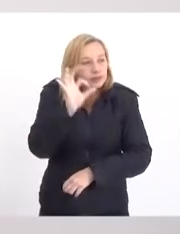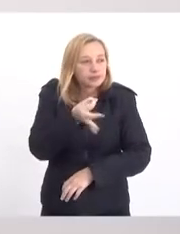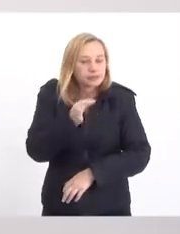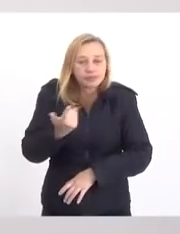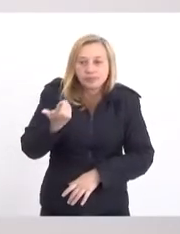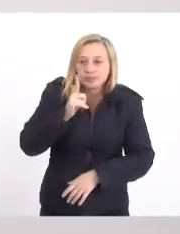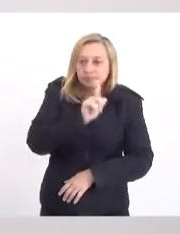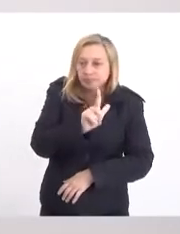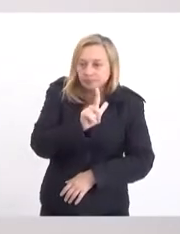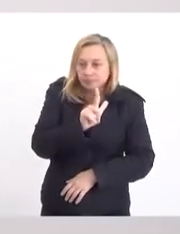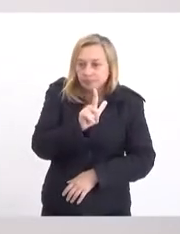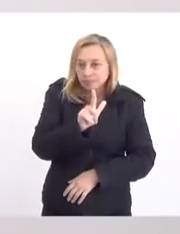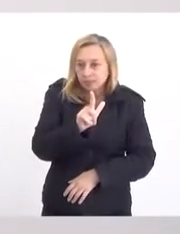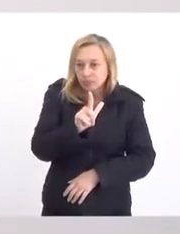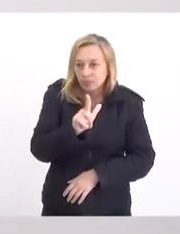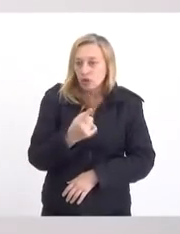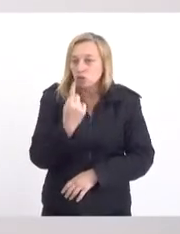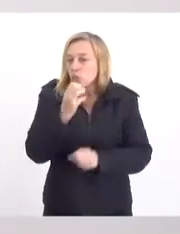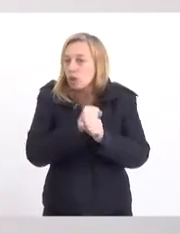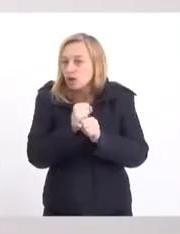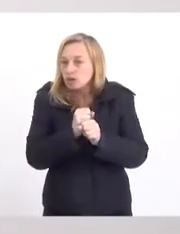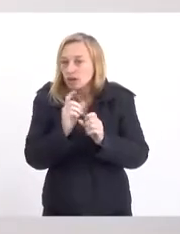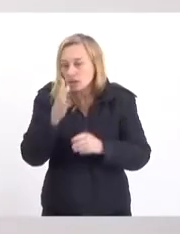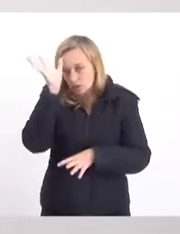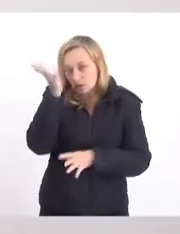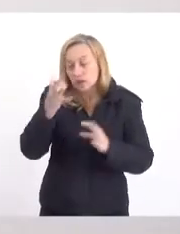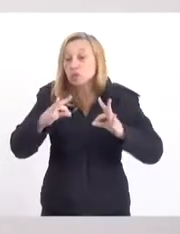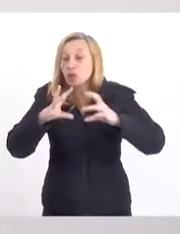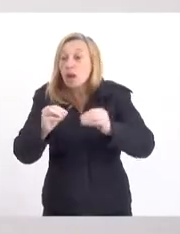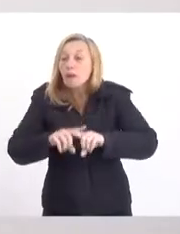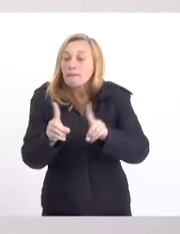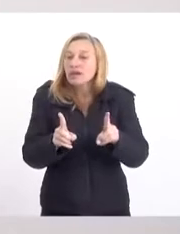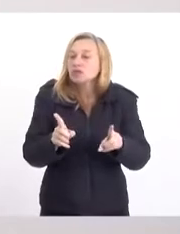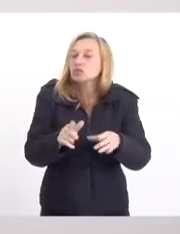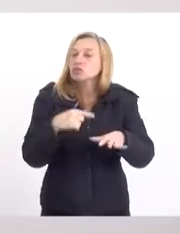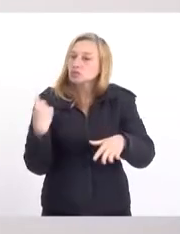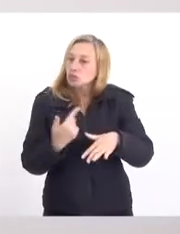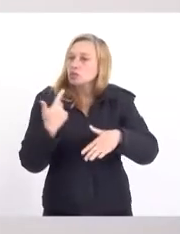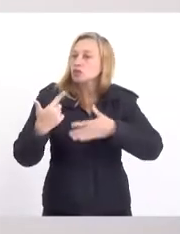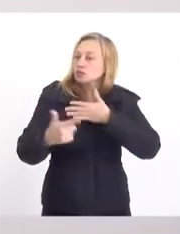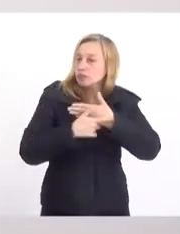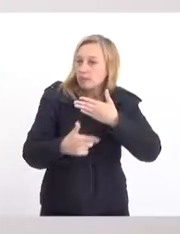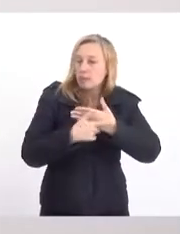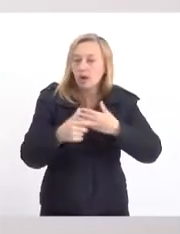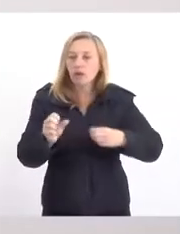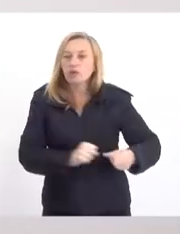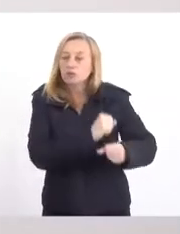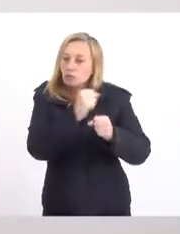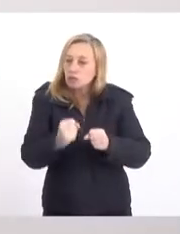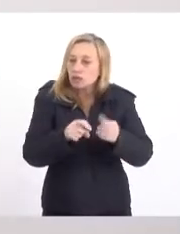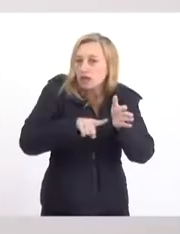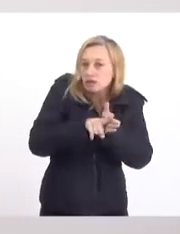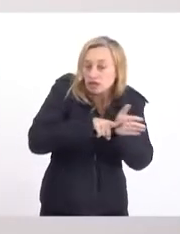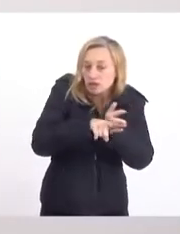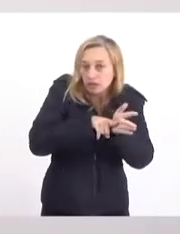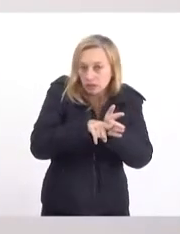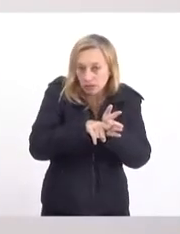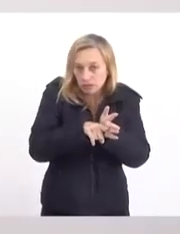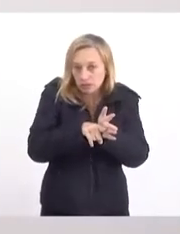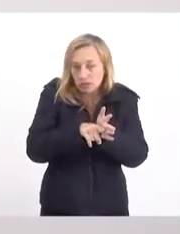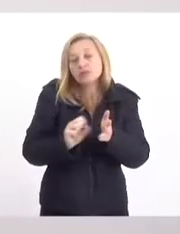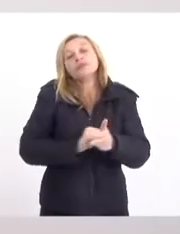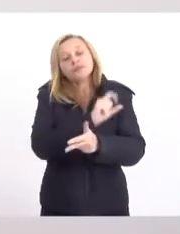conseguir dar conta em apenas 1 ano. Mas o nosso papel, enquanto poder fiscalizador do